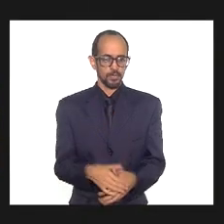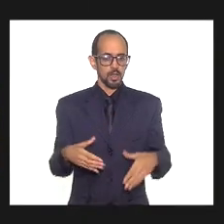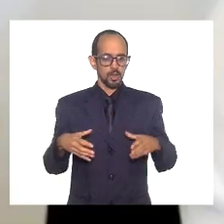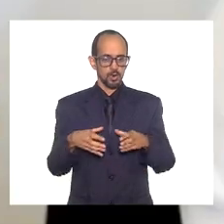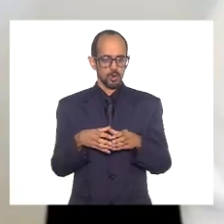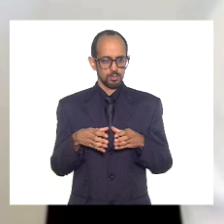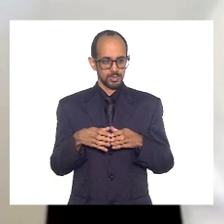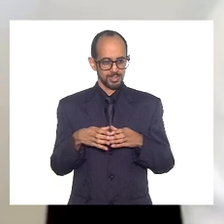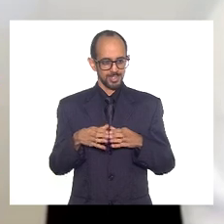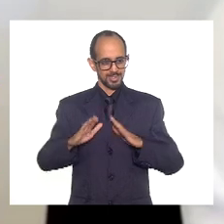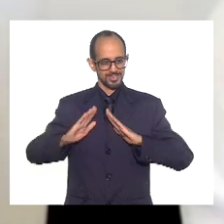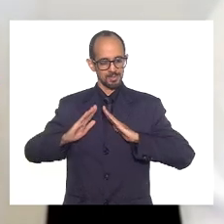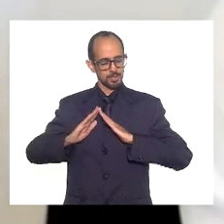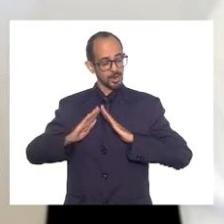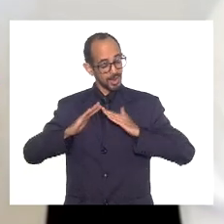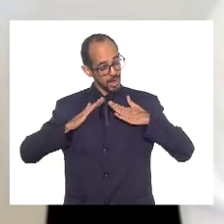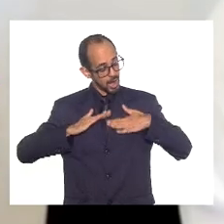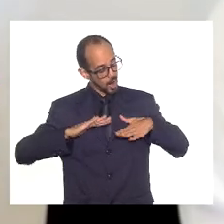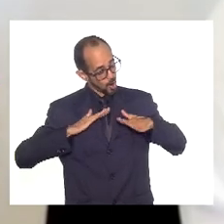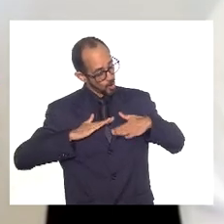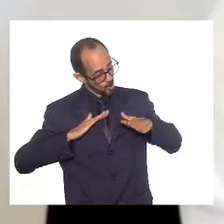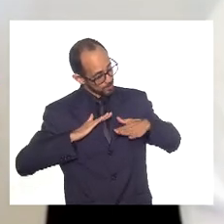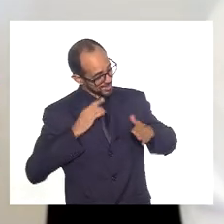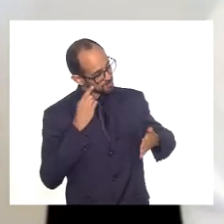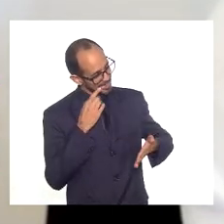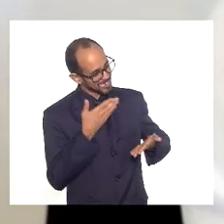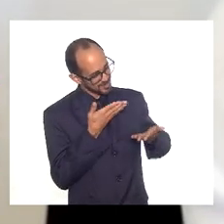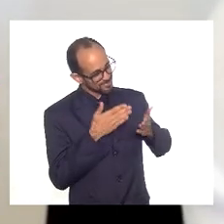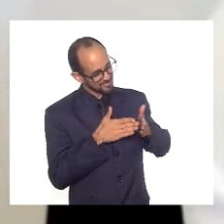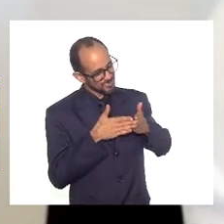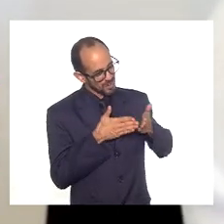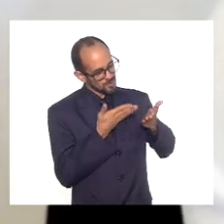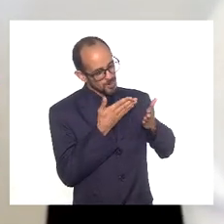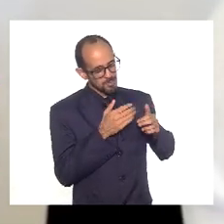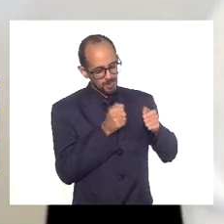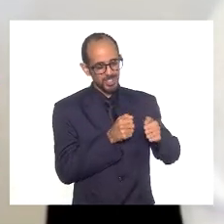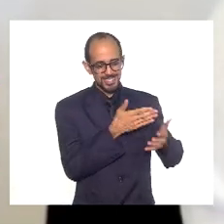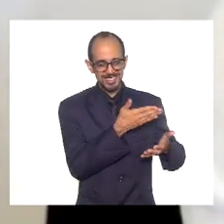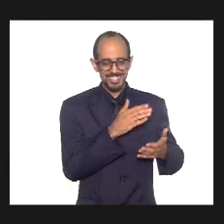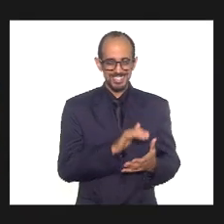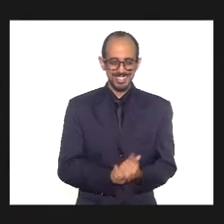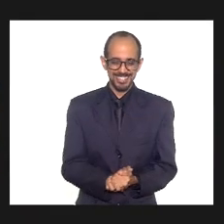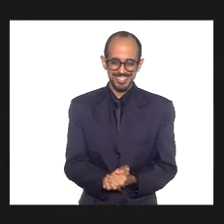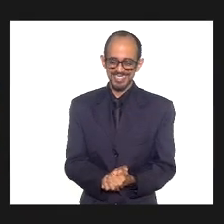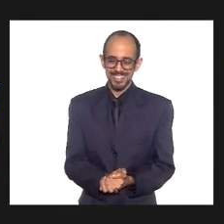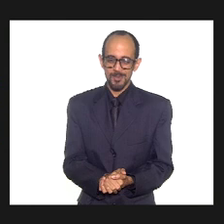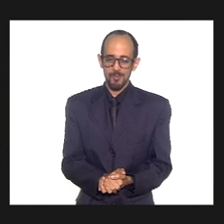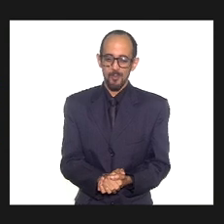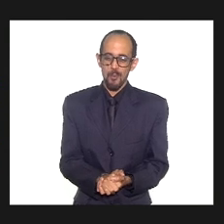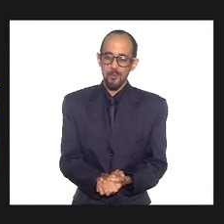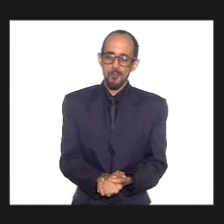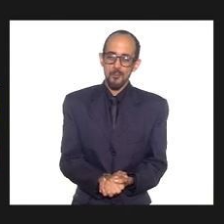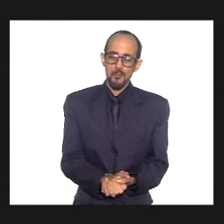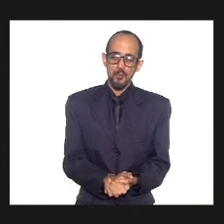de Habitação. Calma, deputada Zeita. Por favor. Por favor, deputada. Comissão de Maricá.